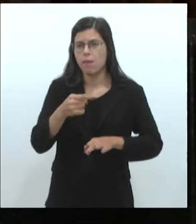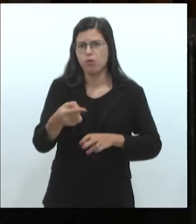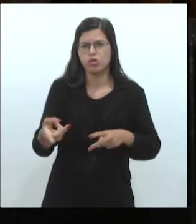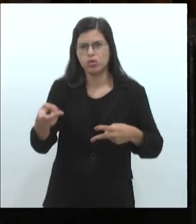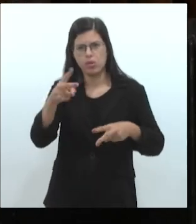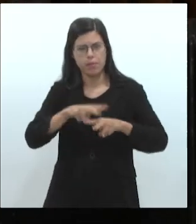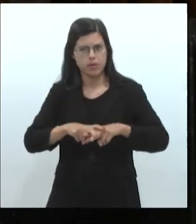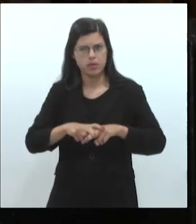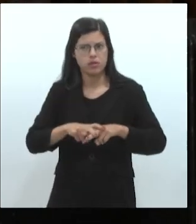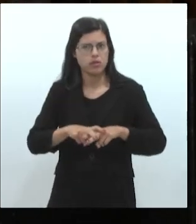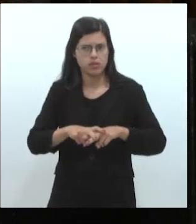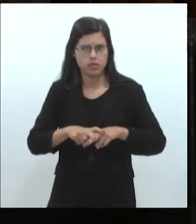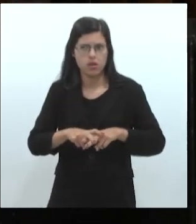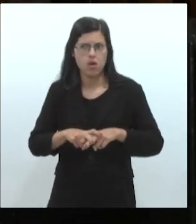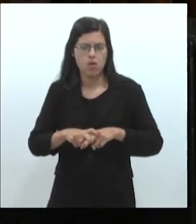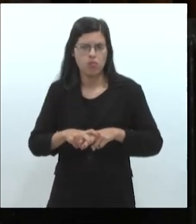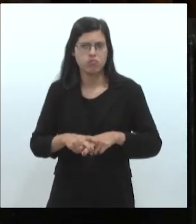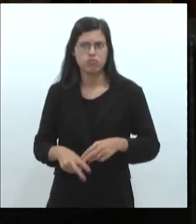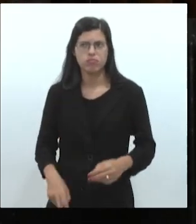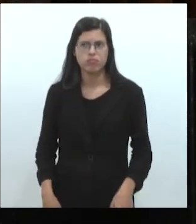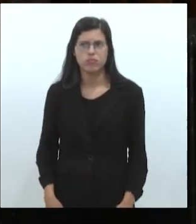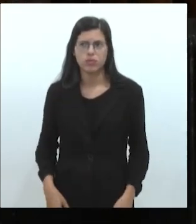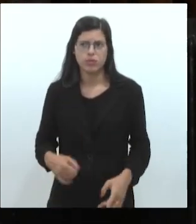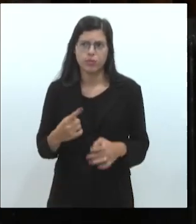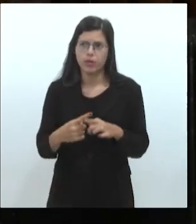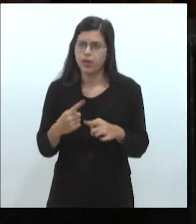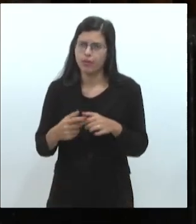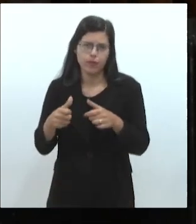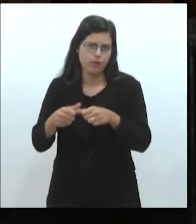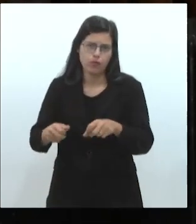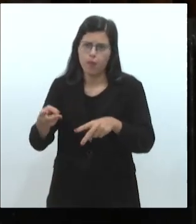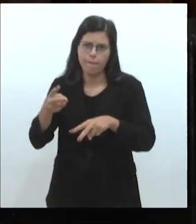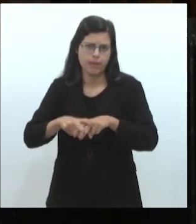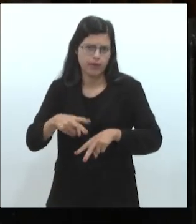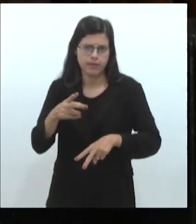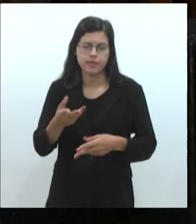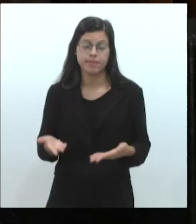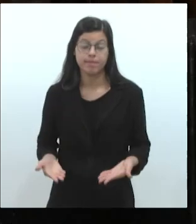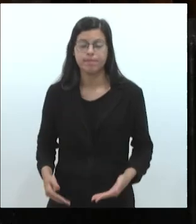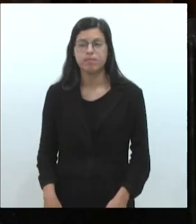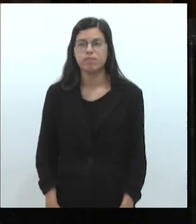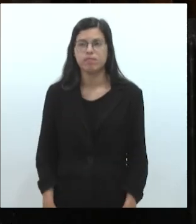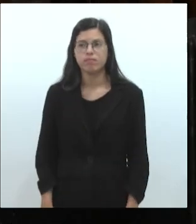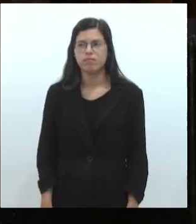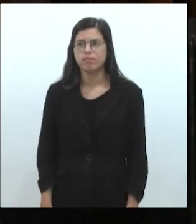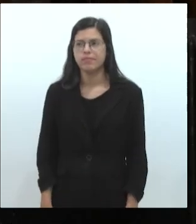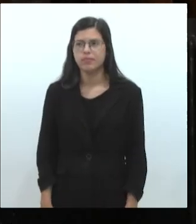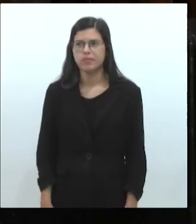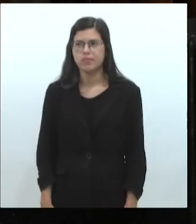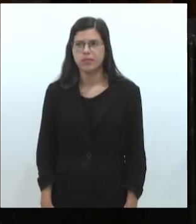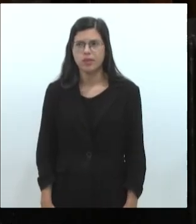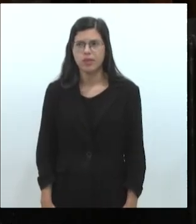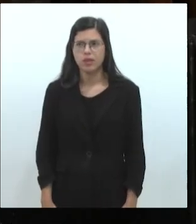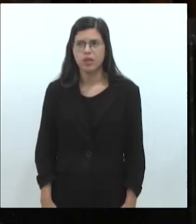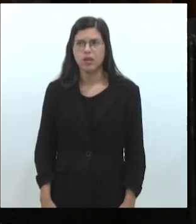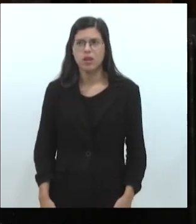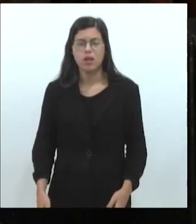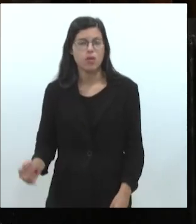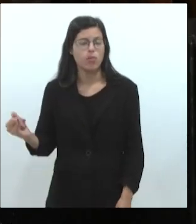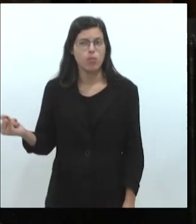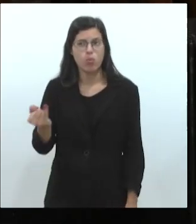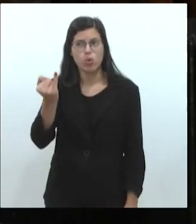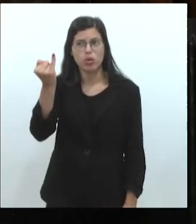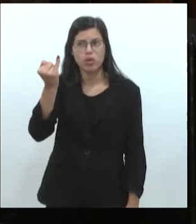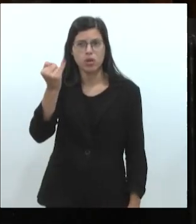sua detenção temporária, porque não ficou presa, pelo visto. Então, é fundamental o papel do chefe do